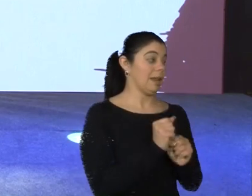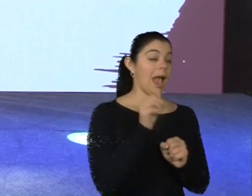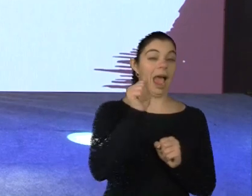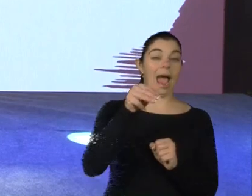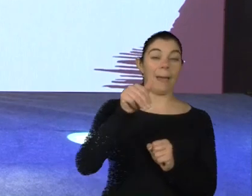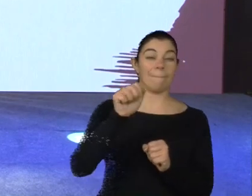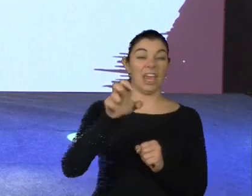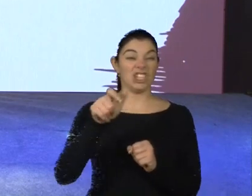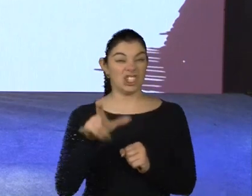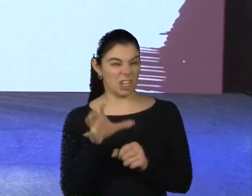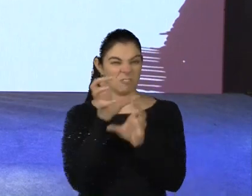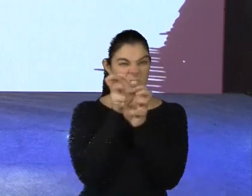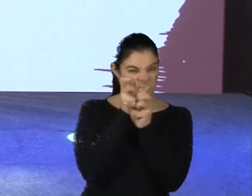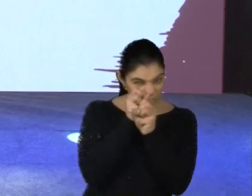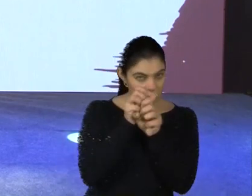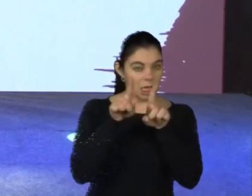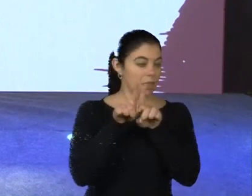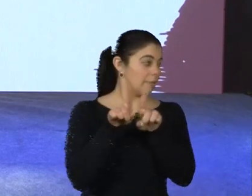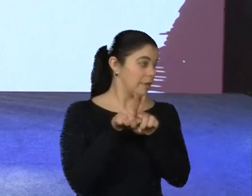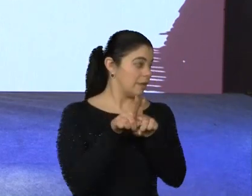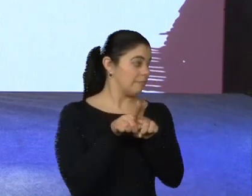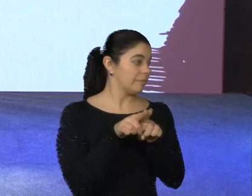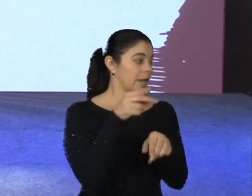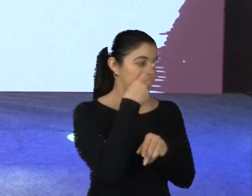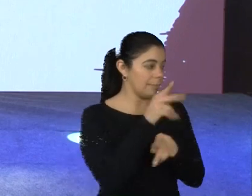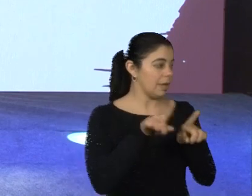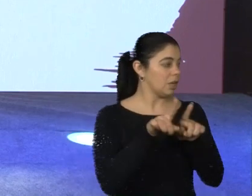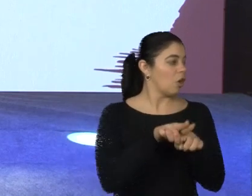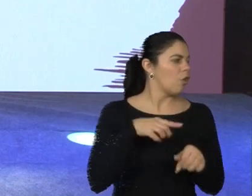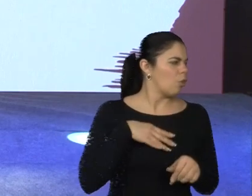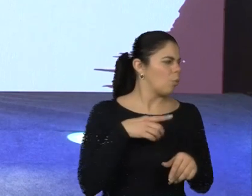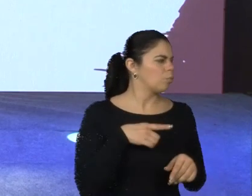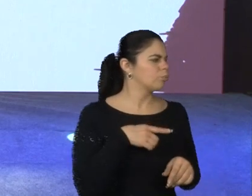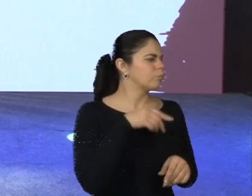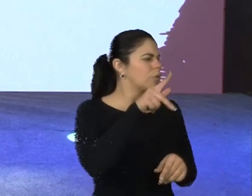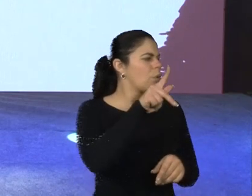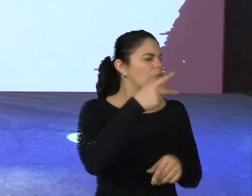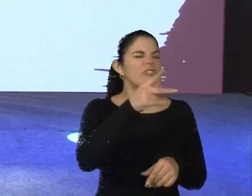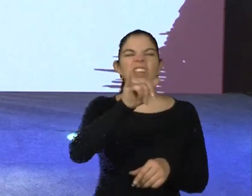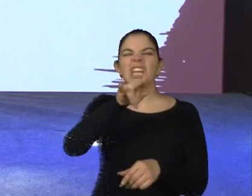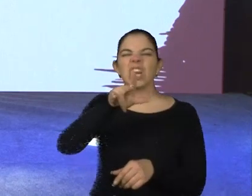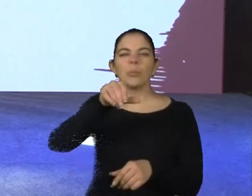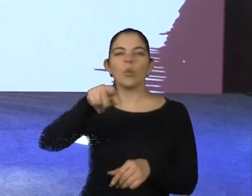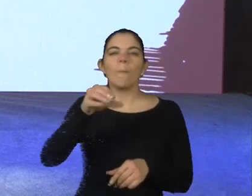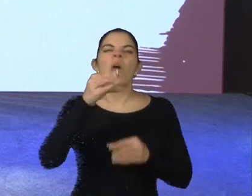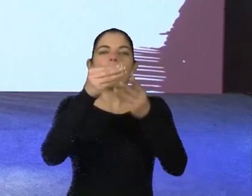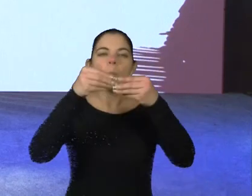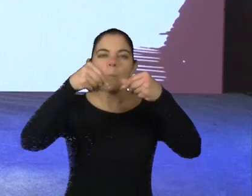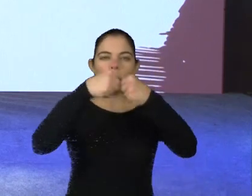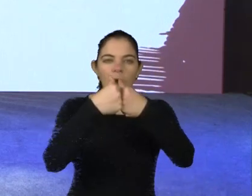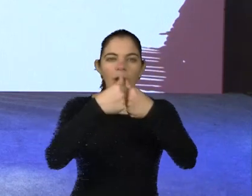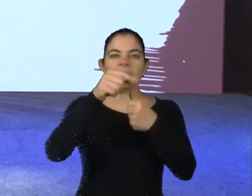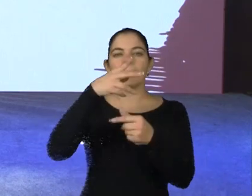de psyllium, que é um primo da aveia, por exemplo, ou da linhaça, mais propriamente, mas